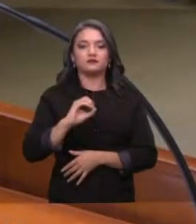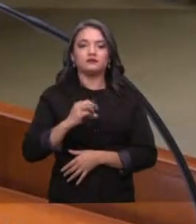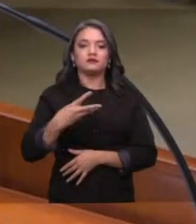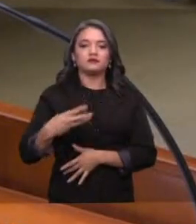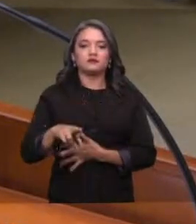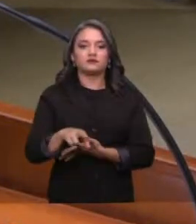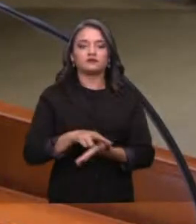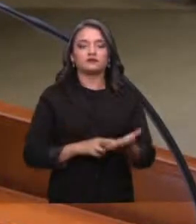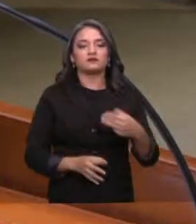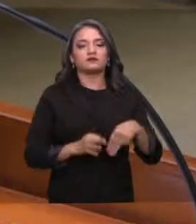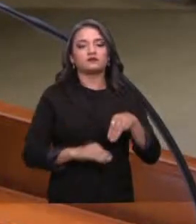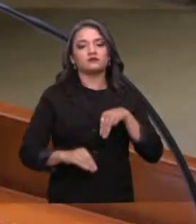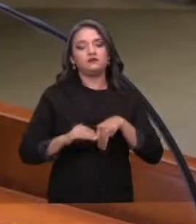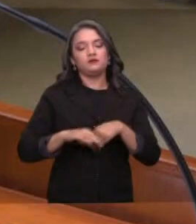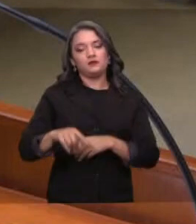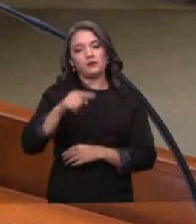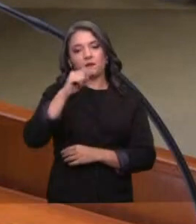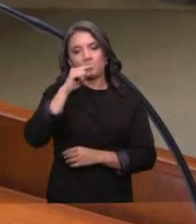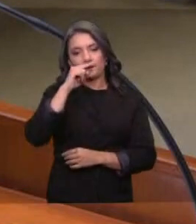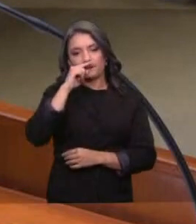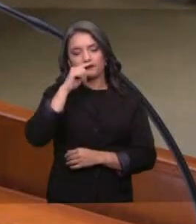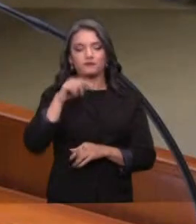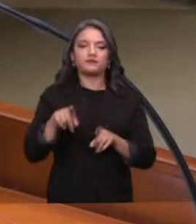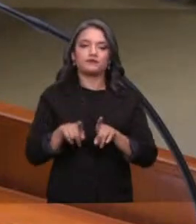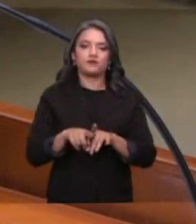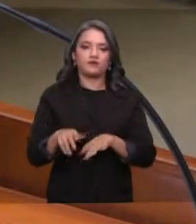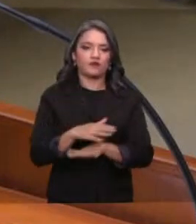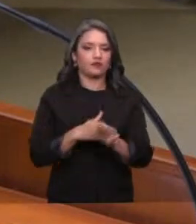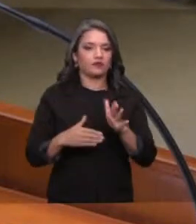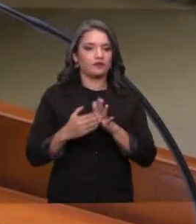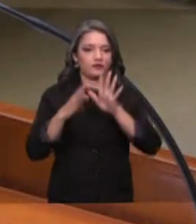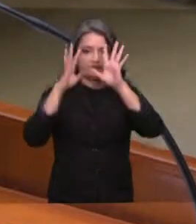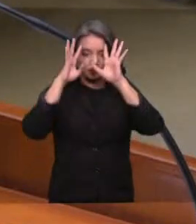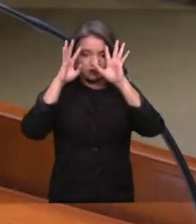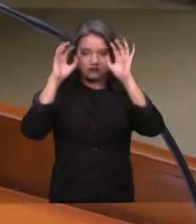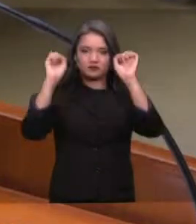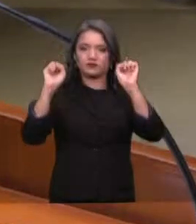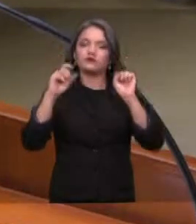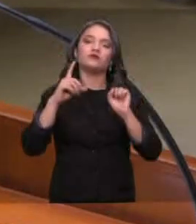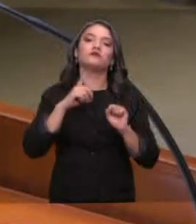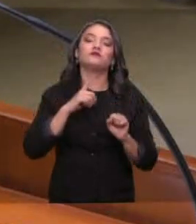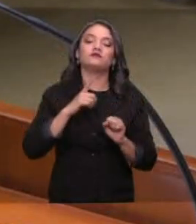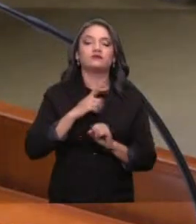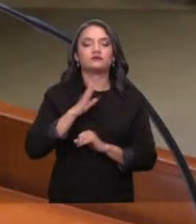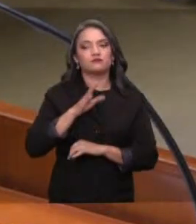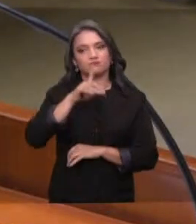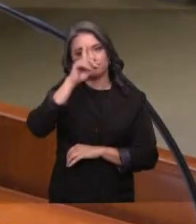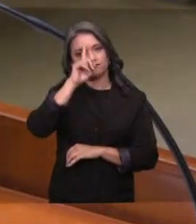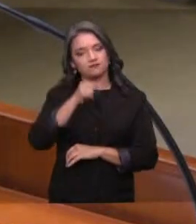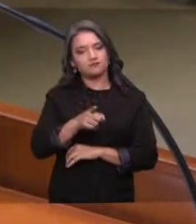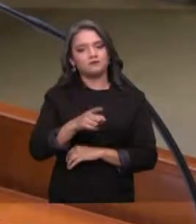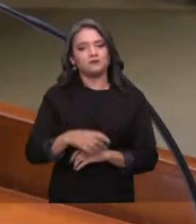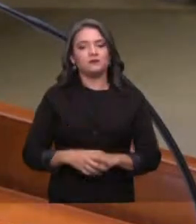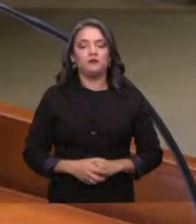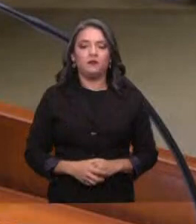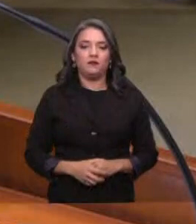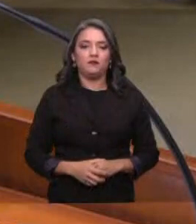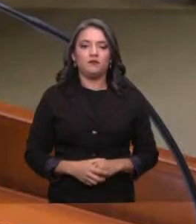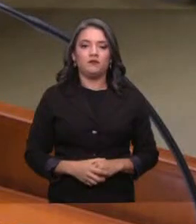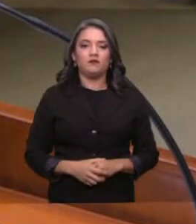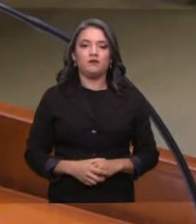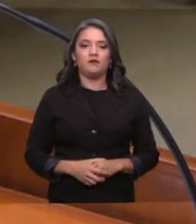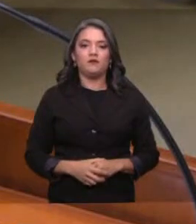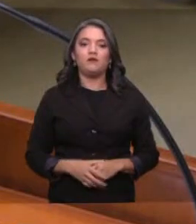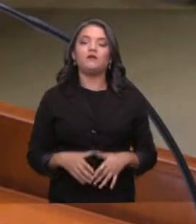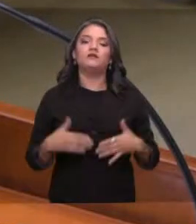Ministro Edson Fachin, inclusive com aplicação a todos os tribunais, diante de recente determinação nestes autos da reclamação. Como assentado